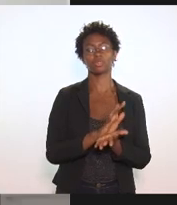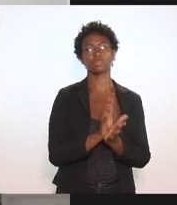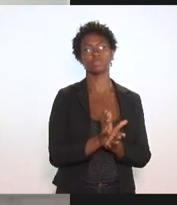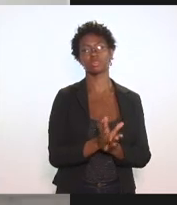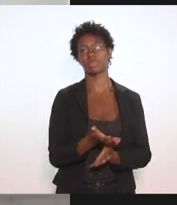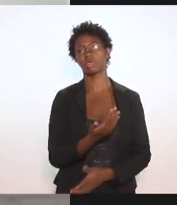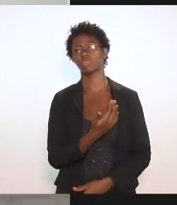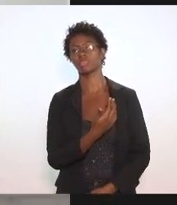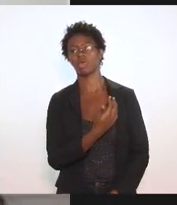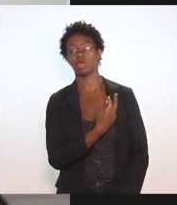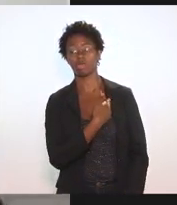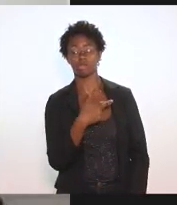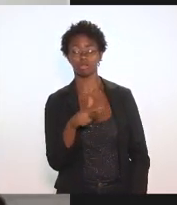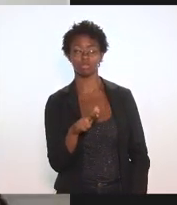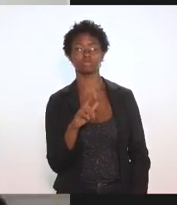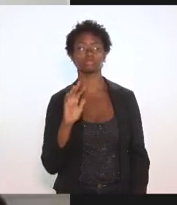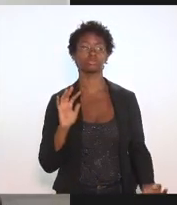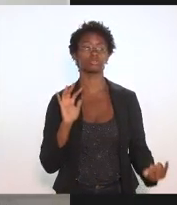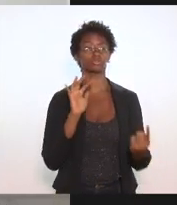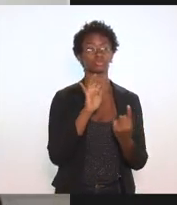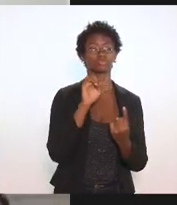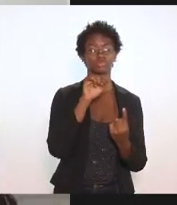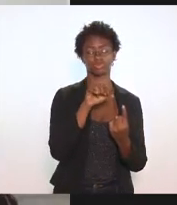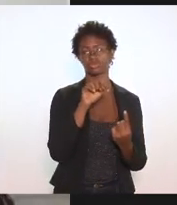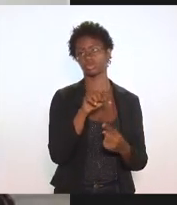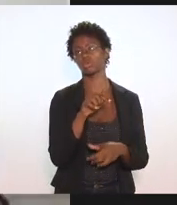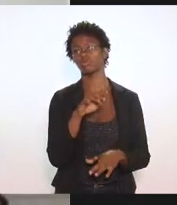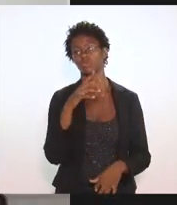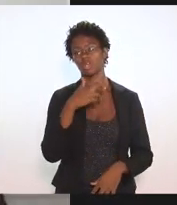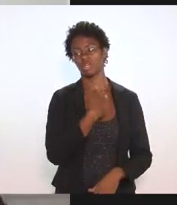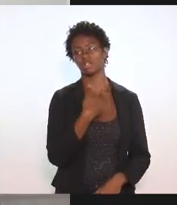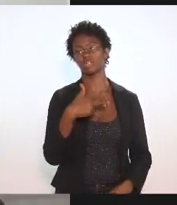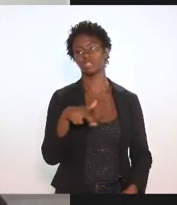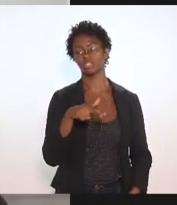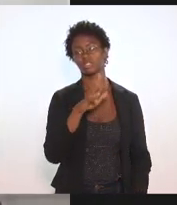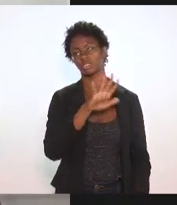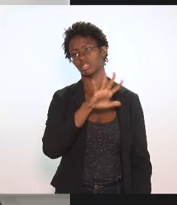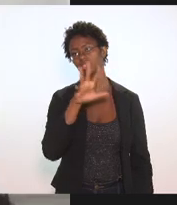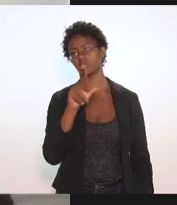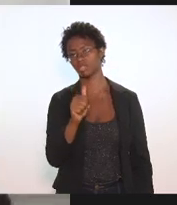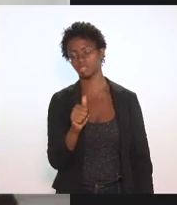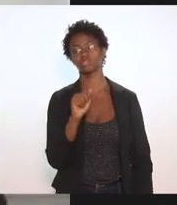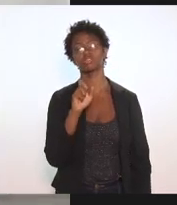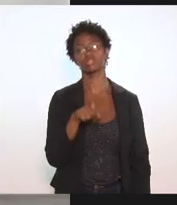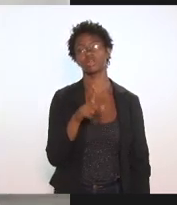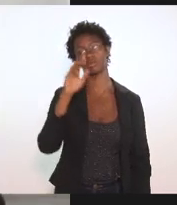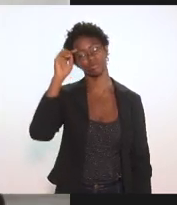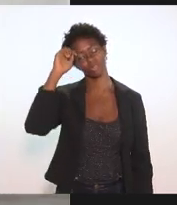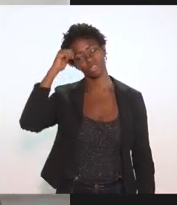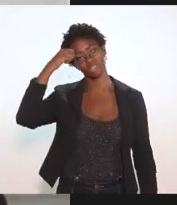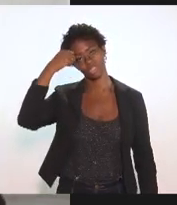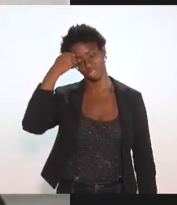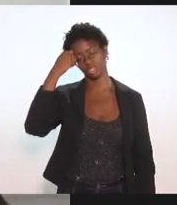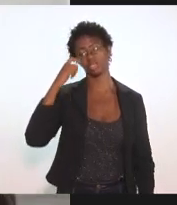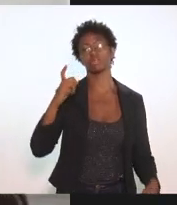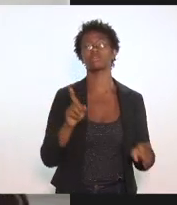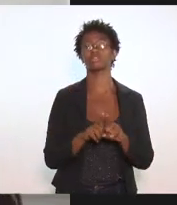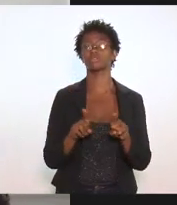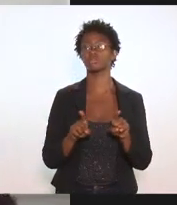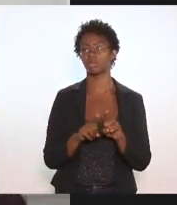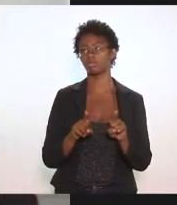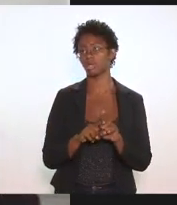acomete, em especial, as religiões de matriz africana, essencialmente preta, essencialmente protagonizada